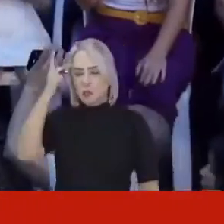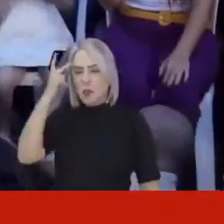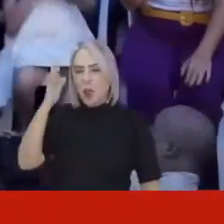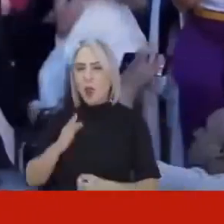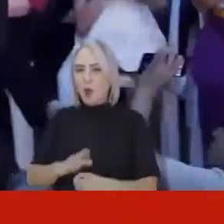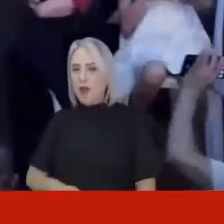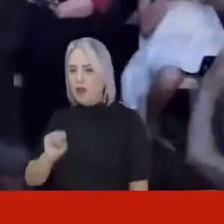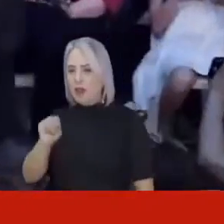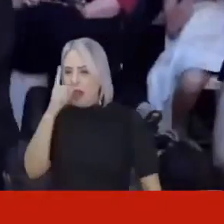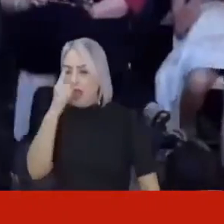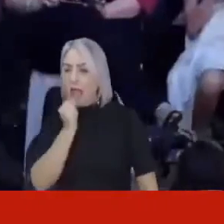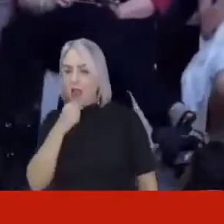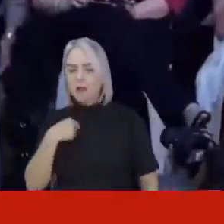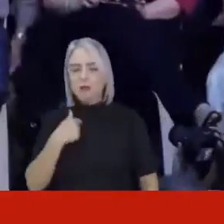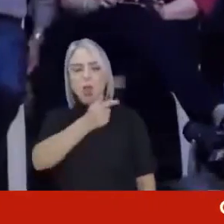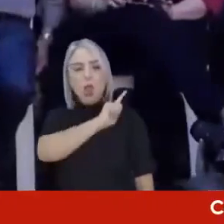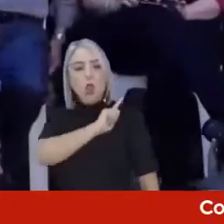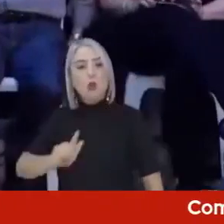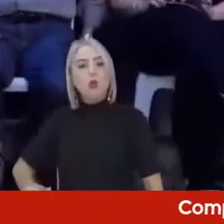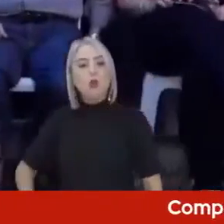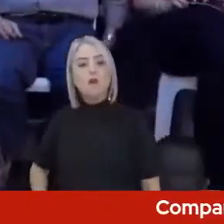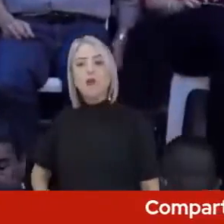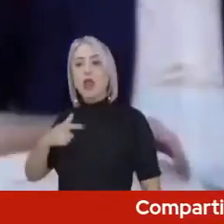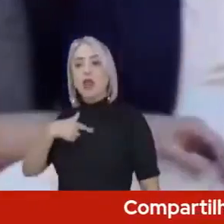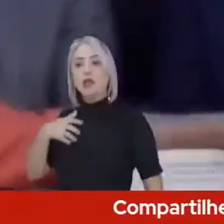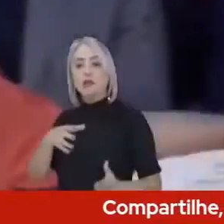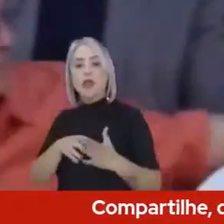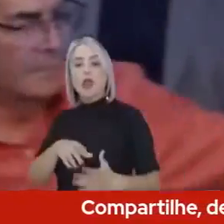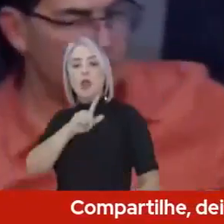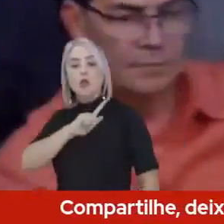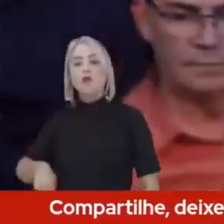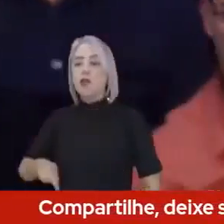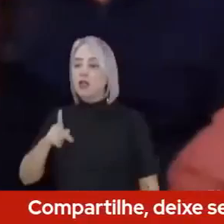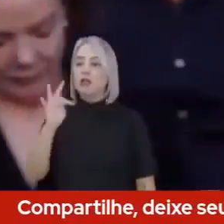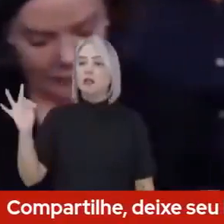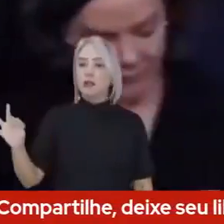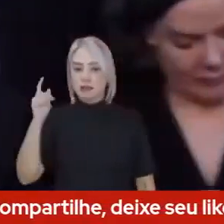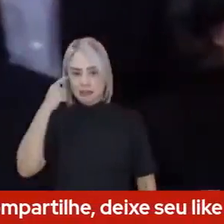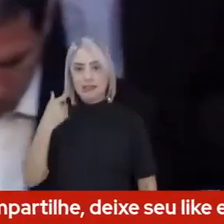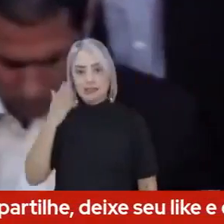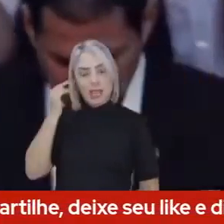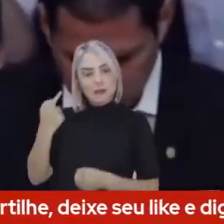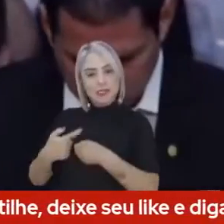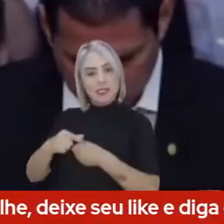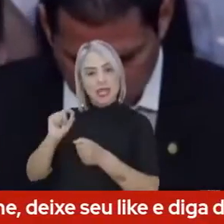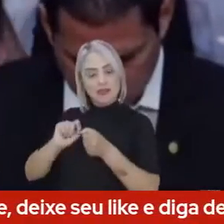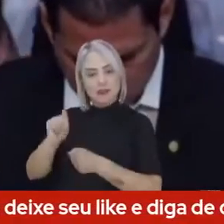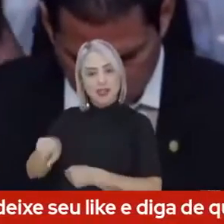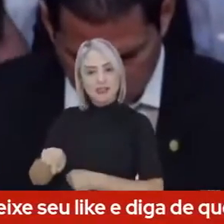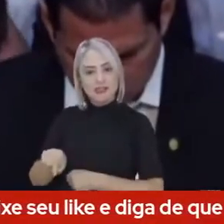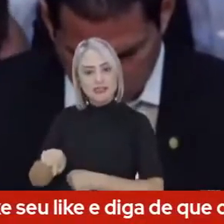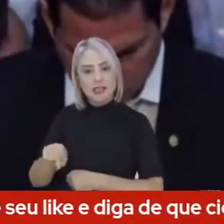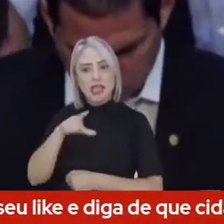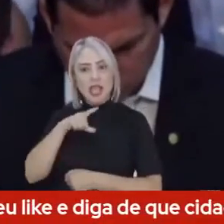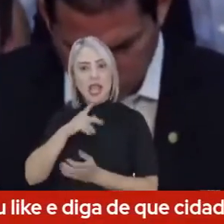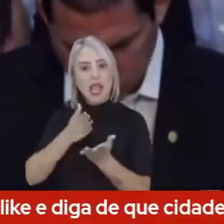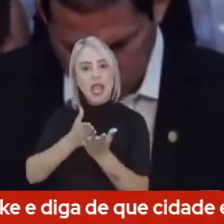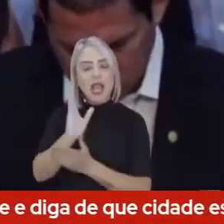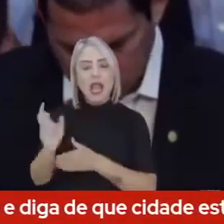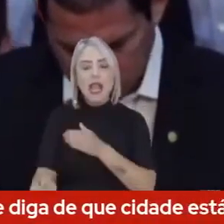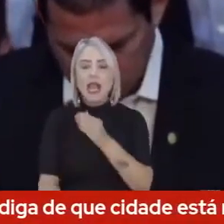que é governada por um companheiro do PT, sabe o que a Araraquara está fazendo? Ela está criando